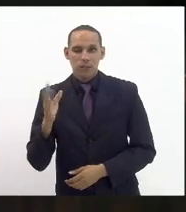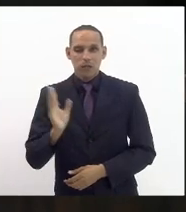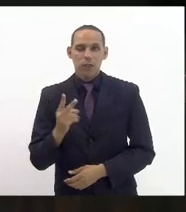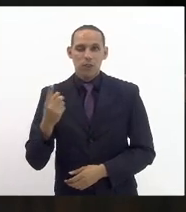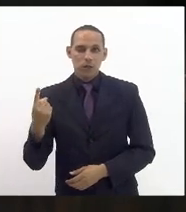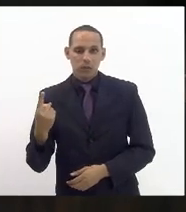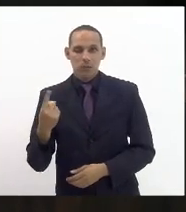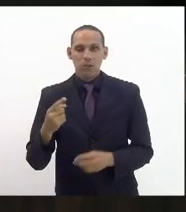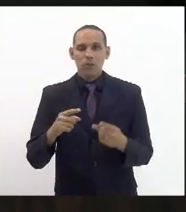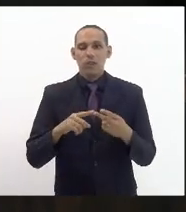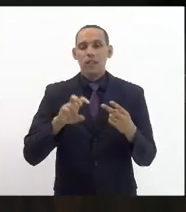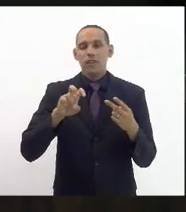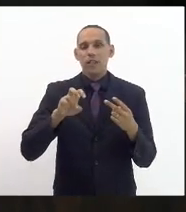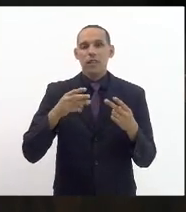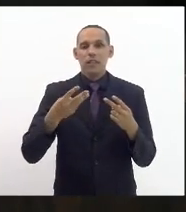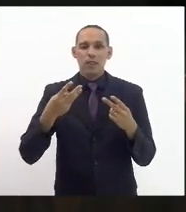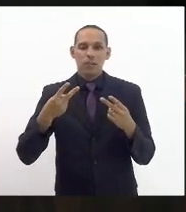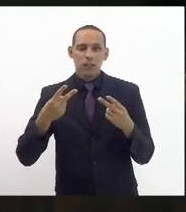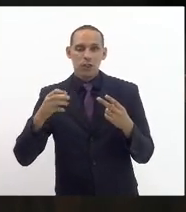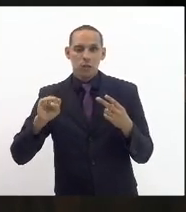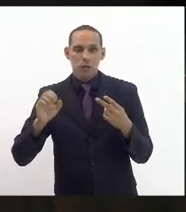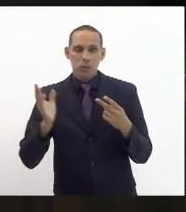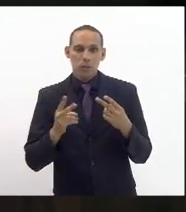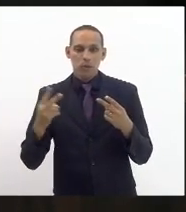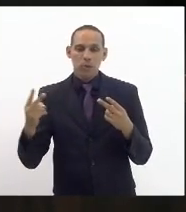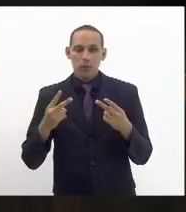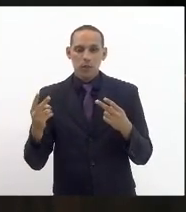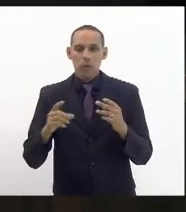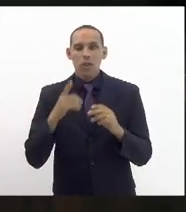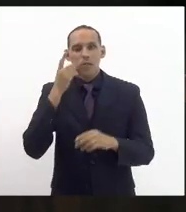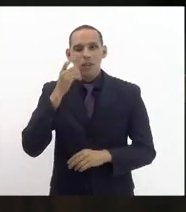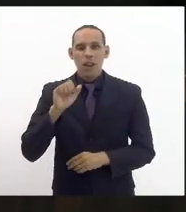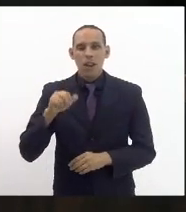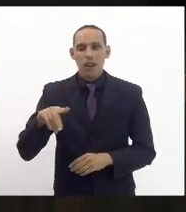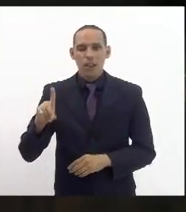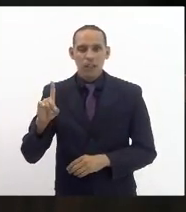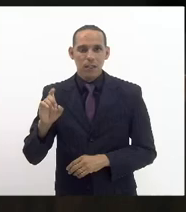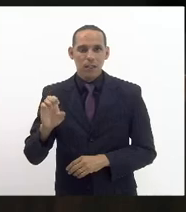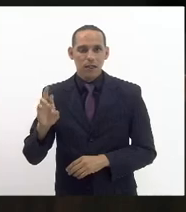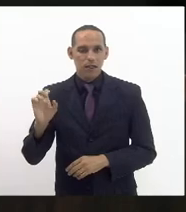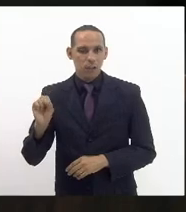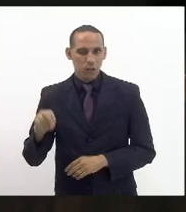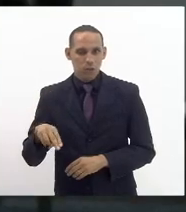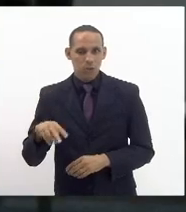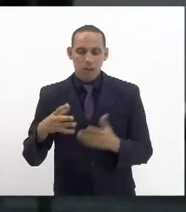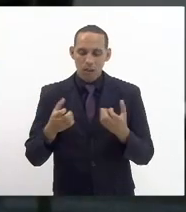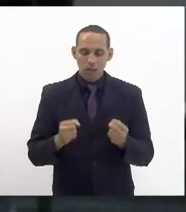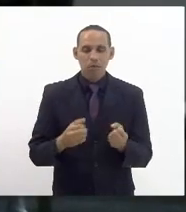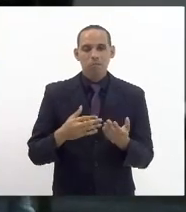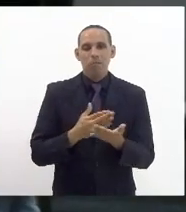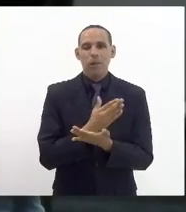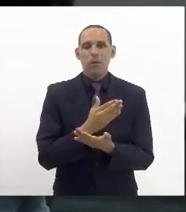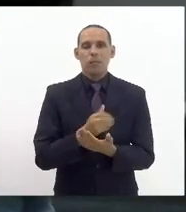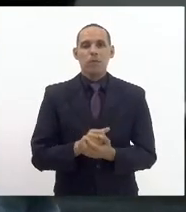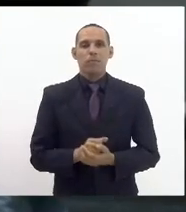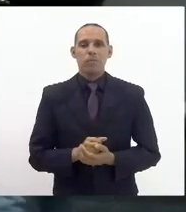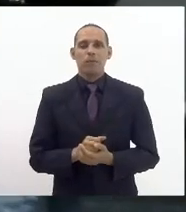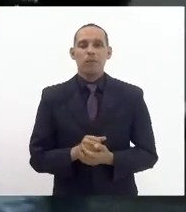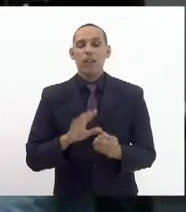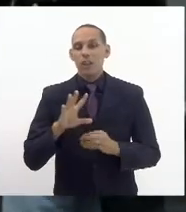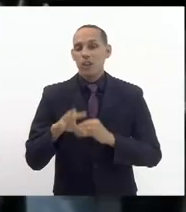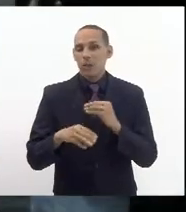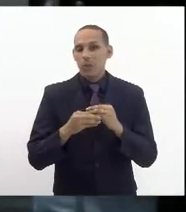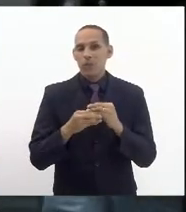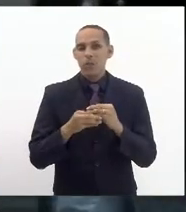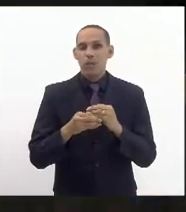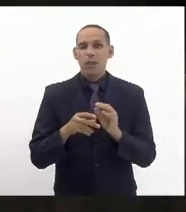21, 5328 de 22. Deputado Anderson Moraes, se os que aprovam, permaneçam como estão, aprovado. Requer a inclusão na ordem